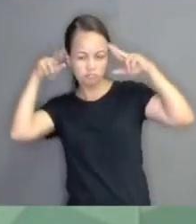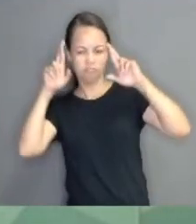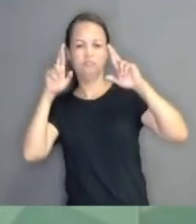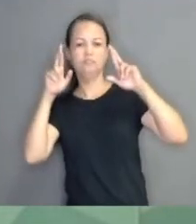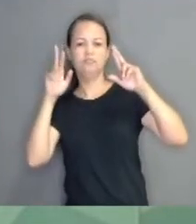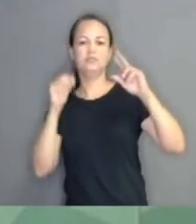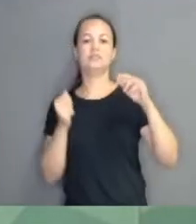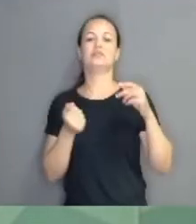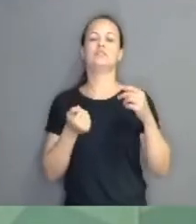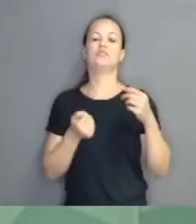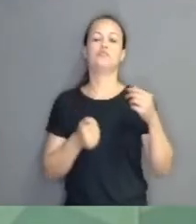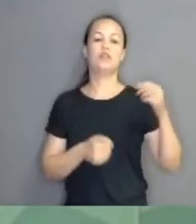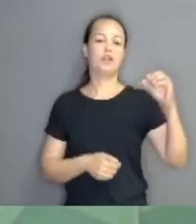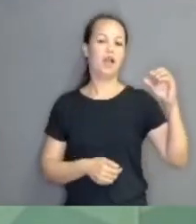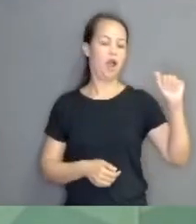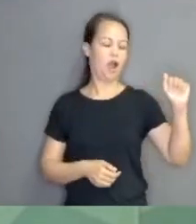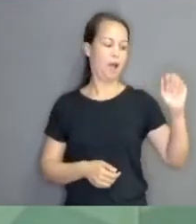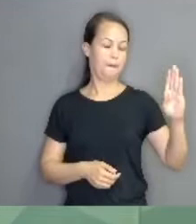abelha